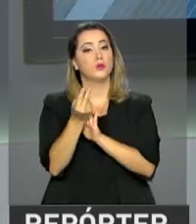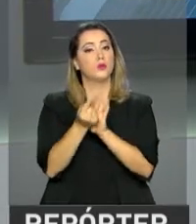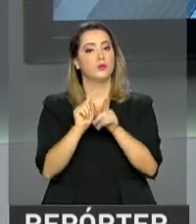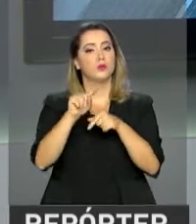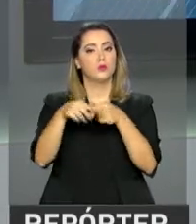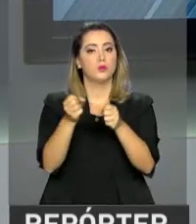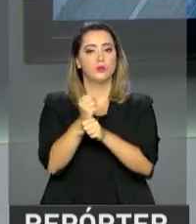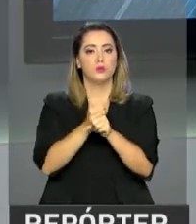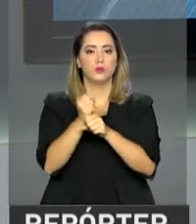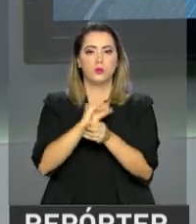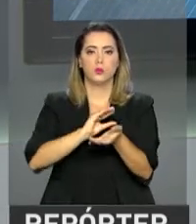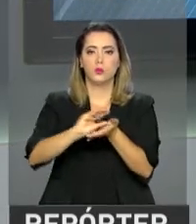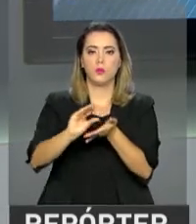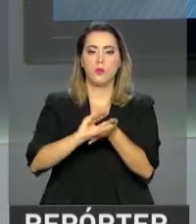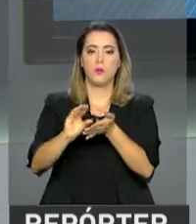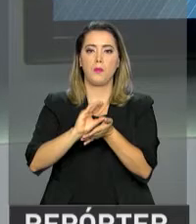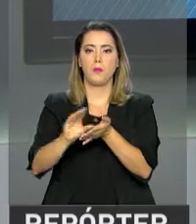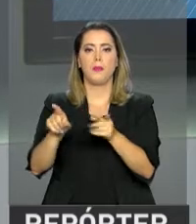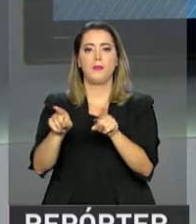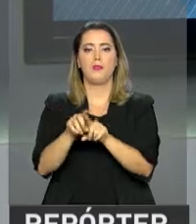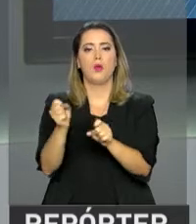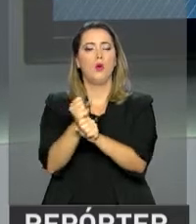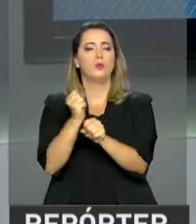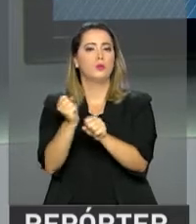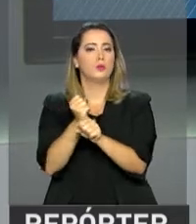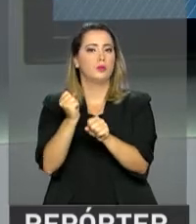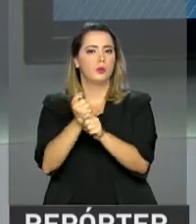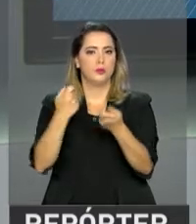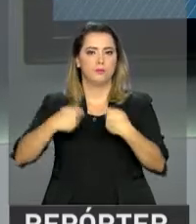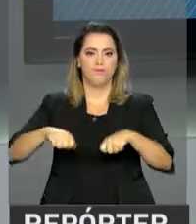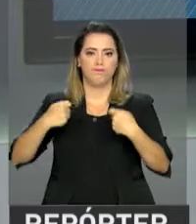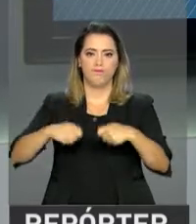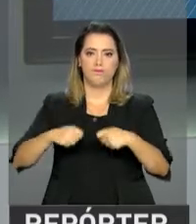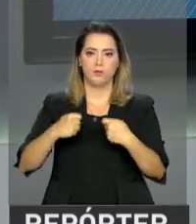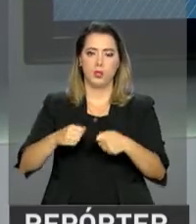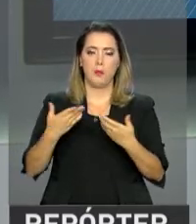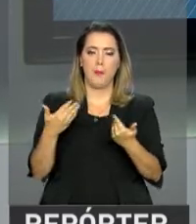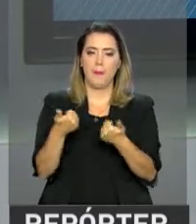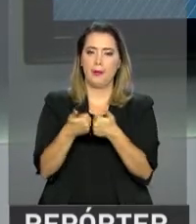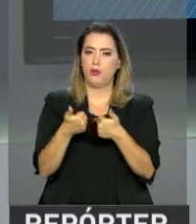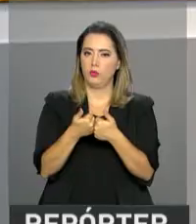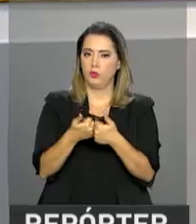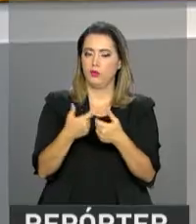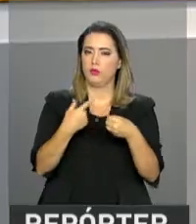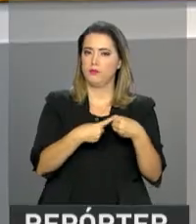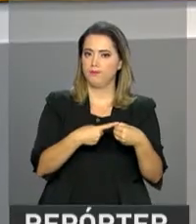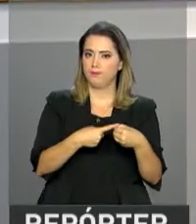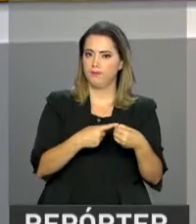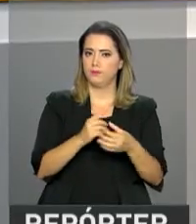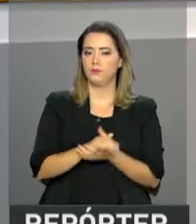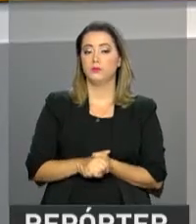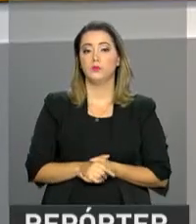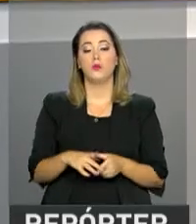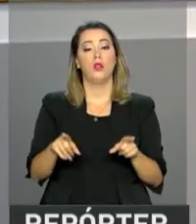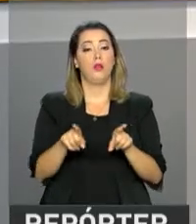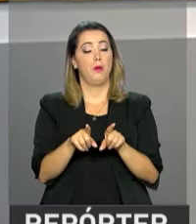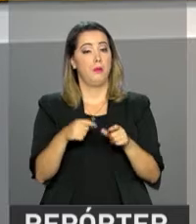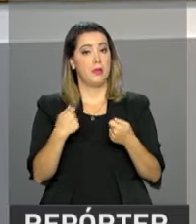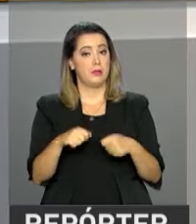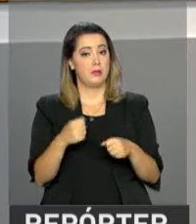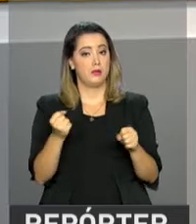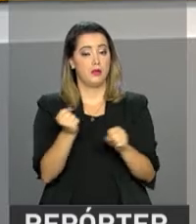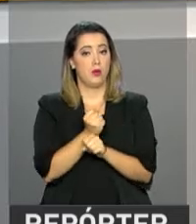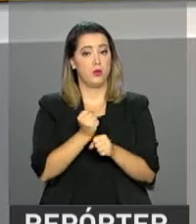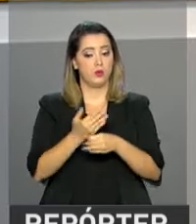ano os recursos serão investidos em investidos em obras de infraestrutura na orla da cidade está prevista a construção de um